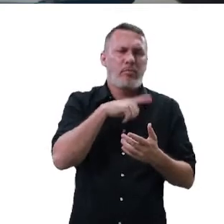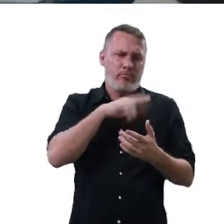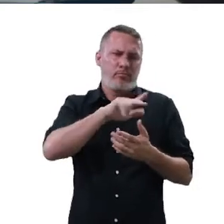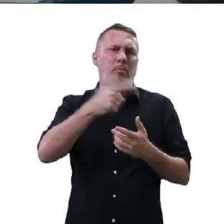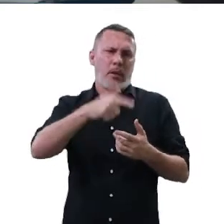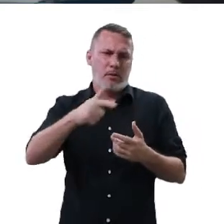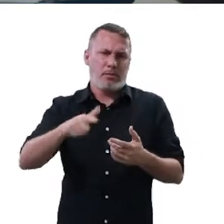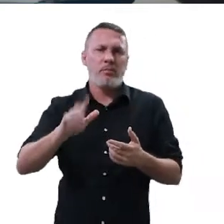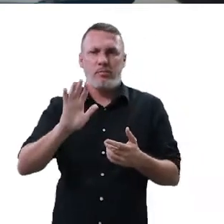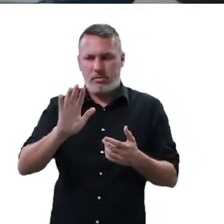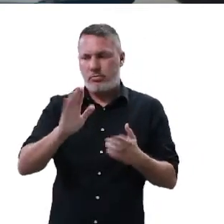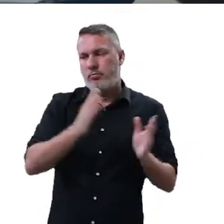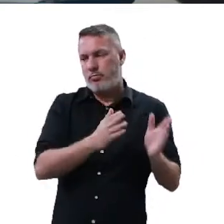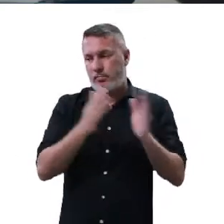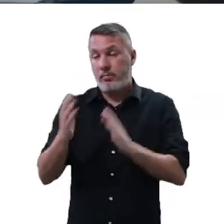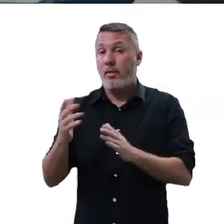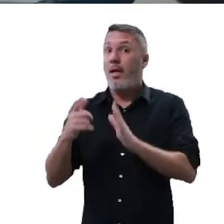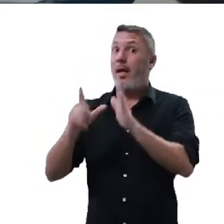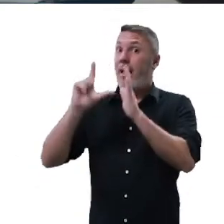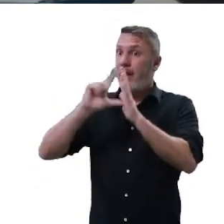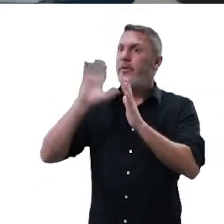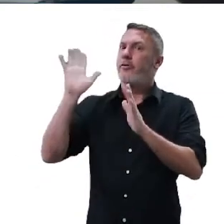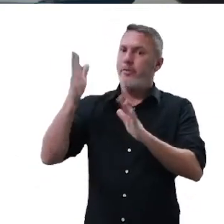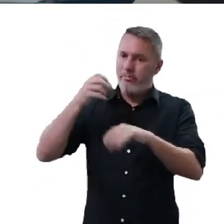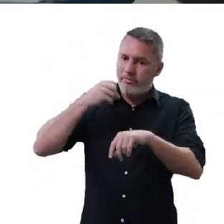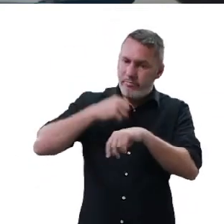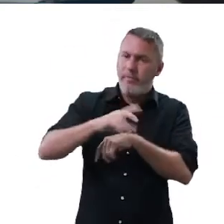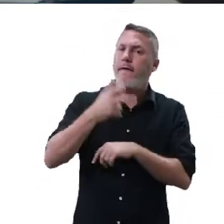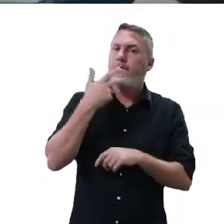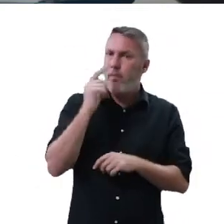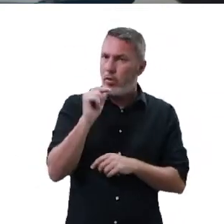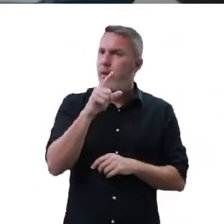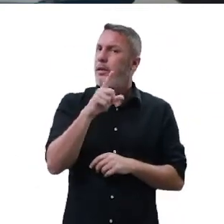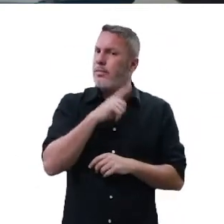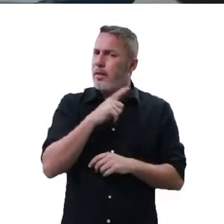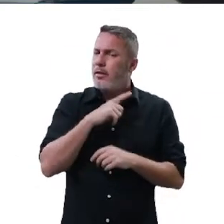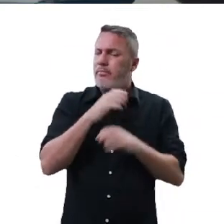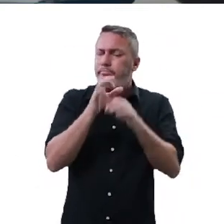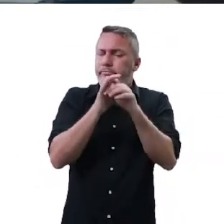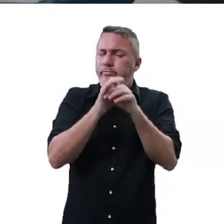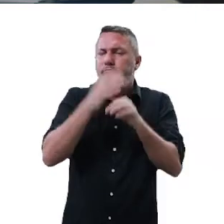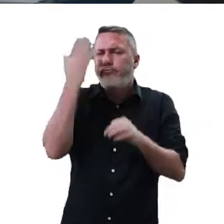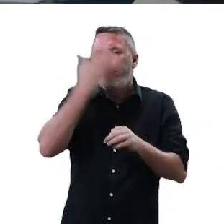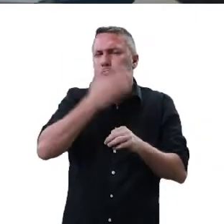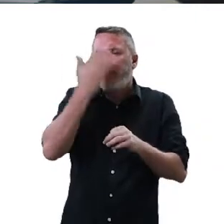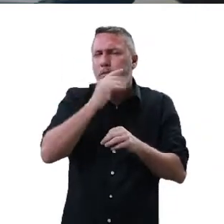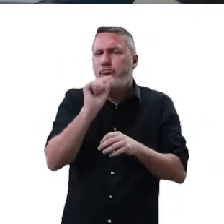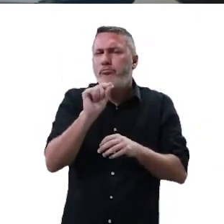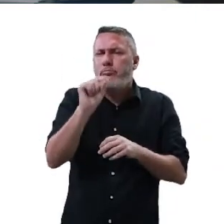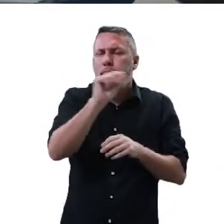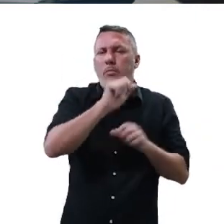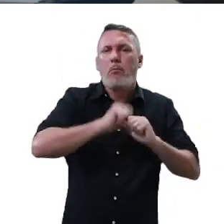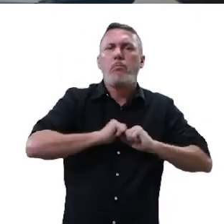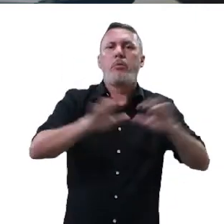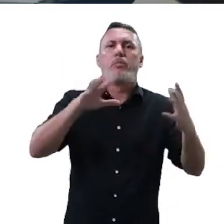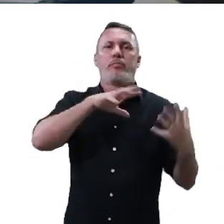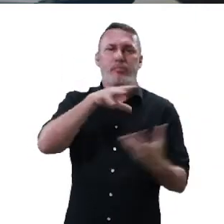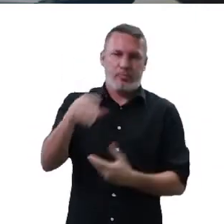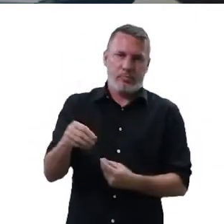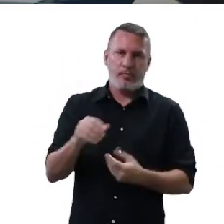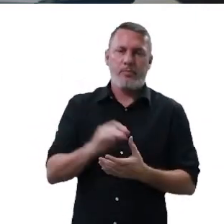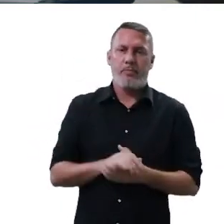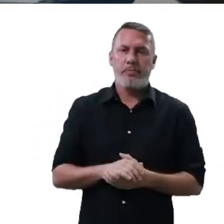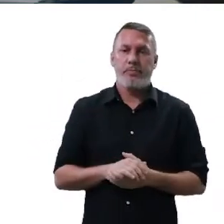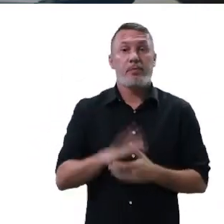os átomos, mas enfim, ele já apontou isso lá, que havia partículas muito pequenas. Só que ele